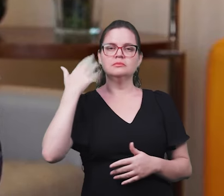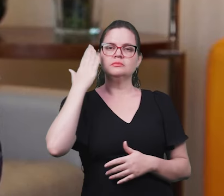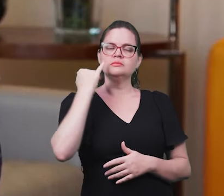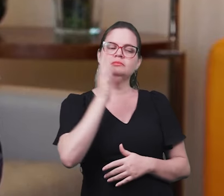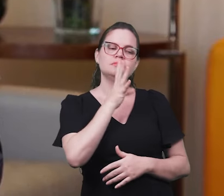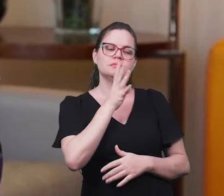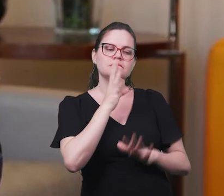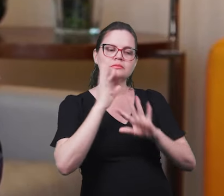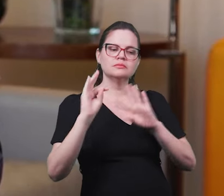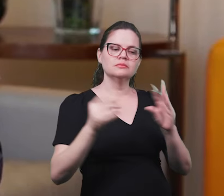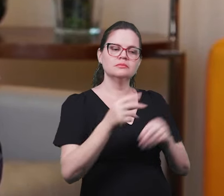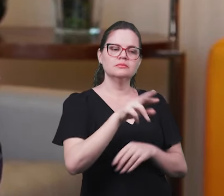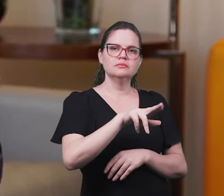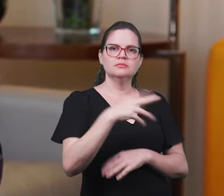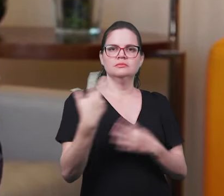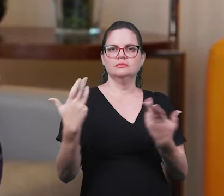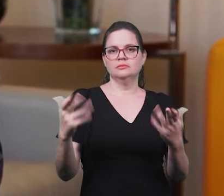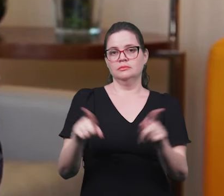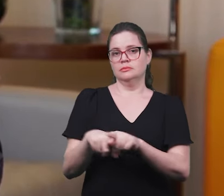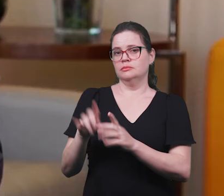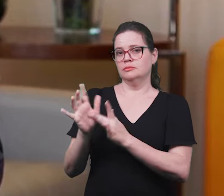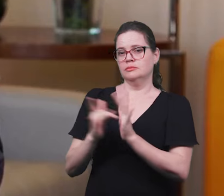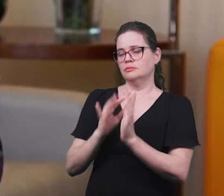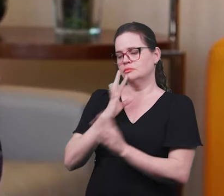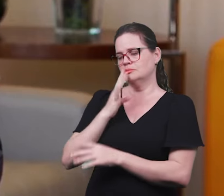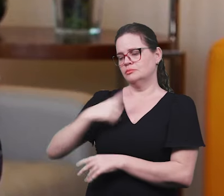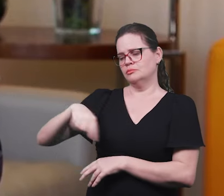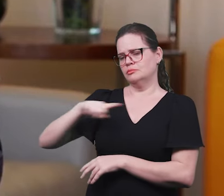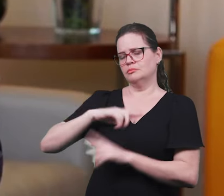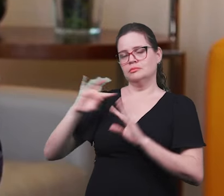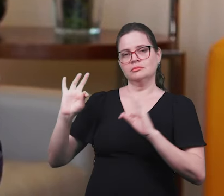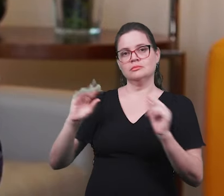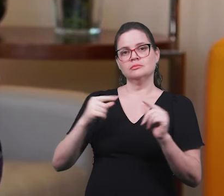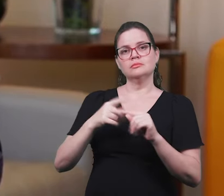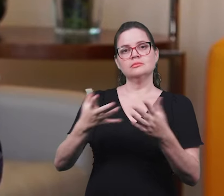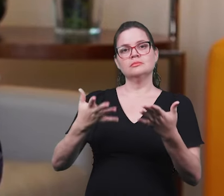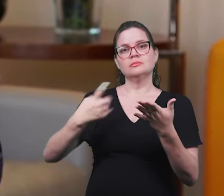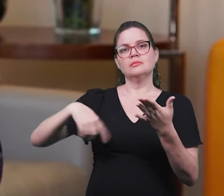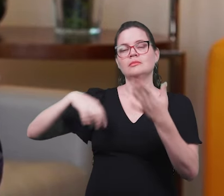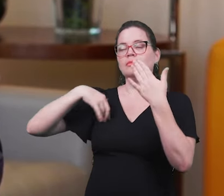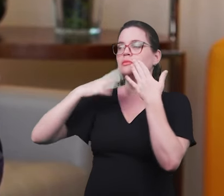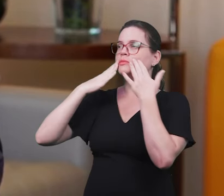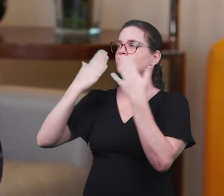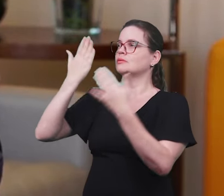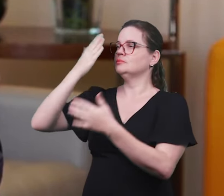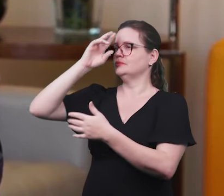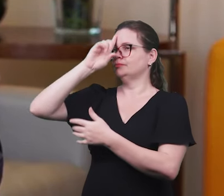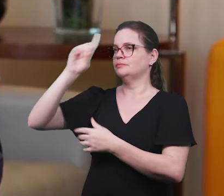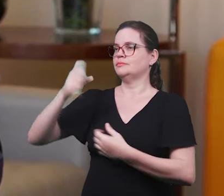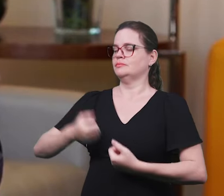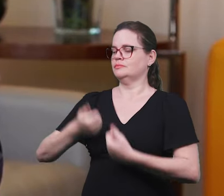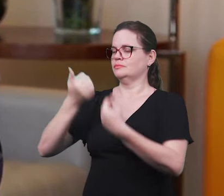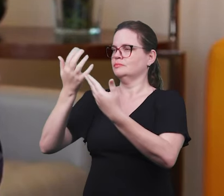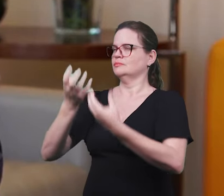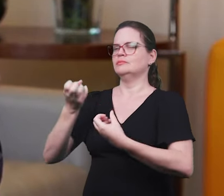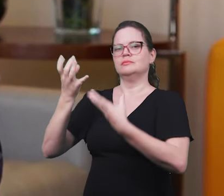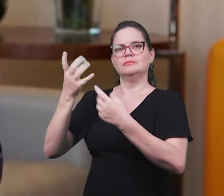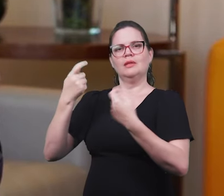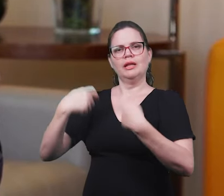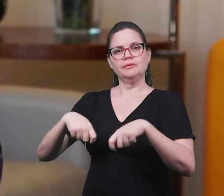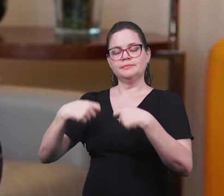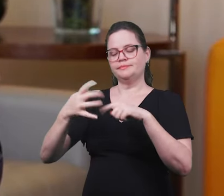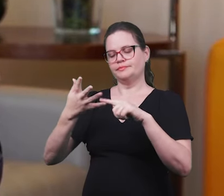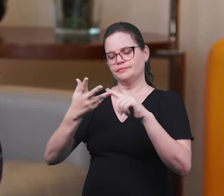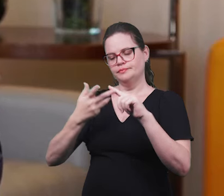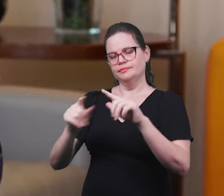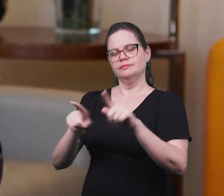respeito deles, porque Jesus conhece tudo a nosso respeito. Mas ele quer que nós nos apresentemos a ele, as nossas necessidades, as nossas